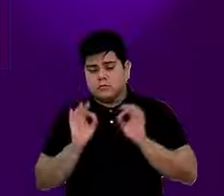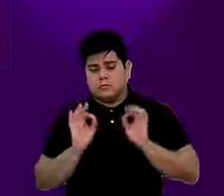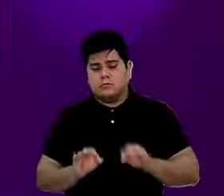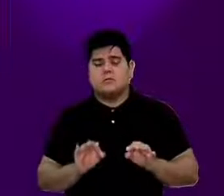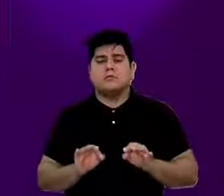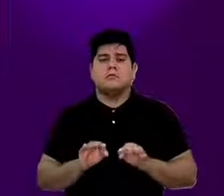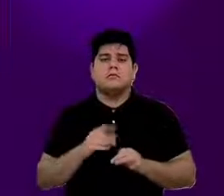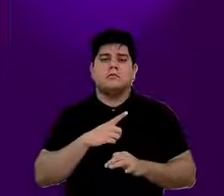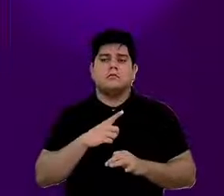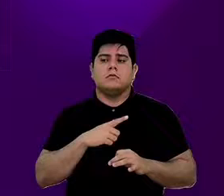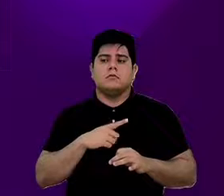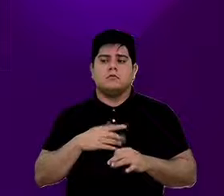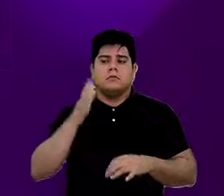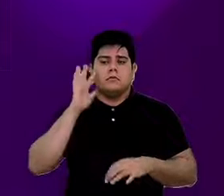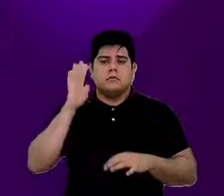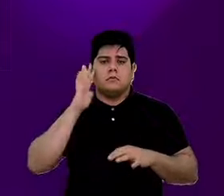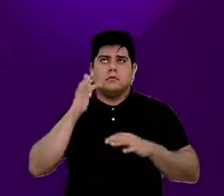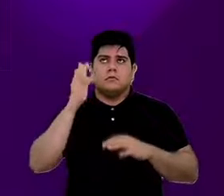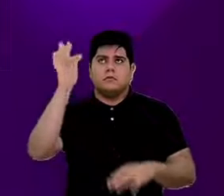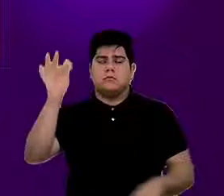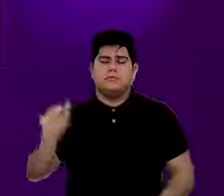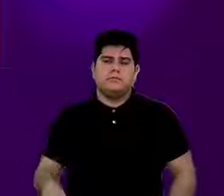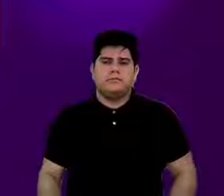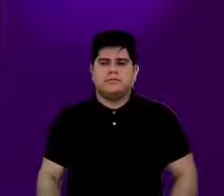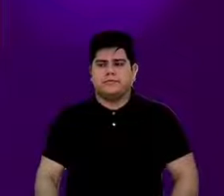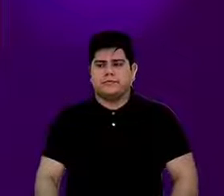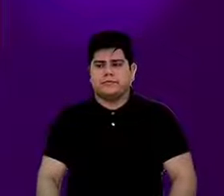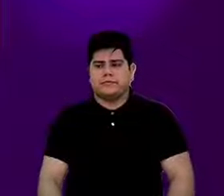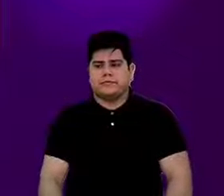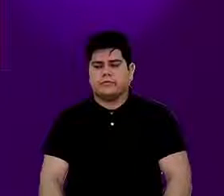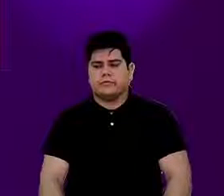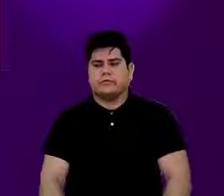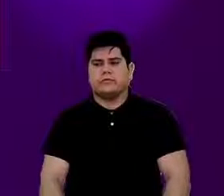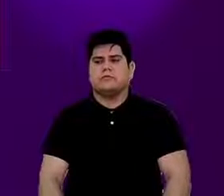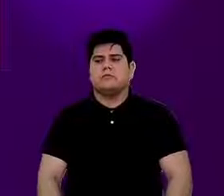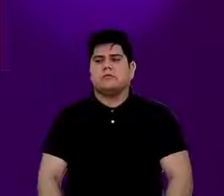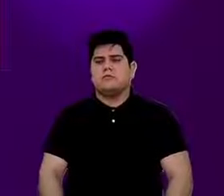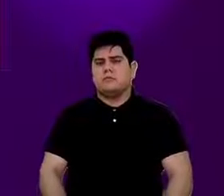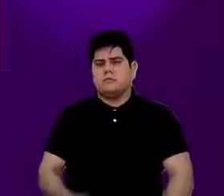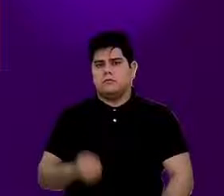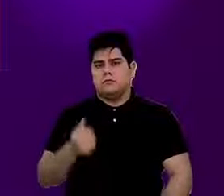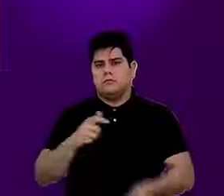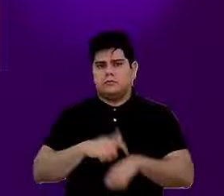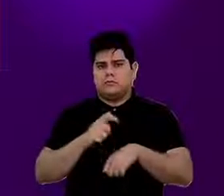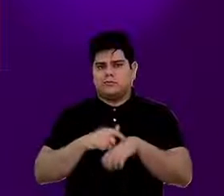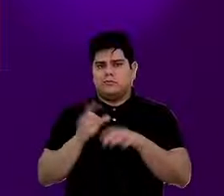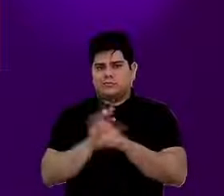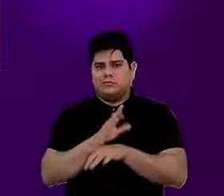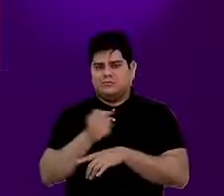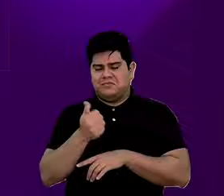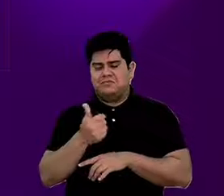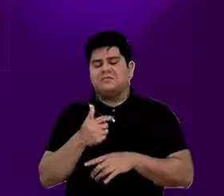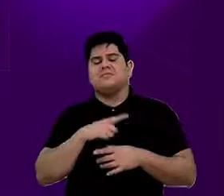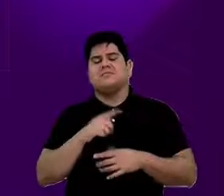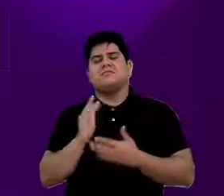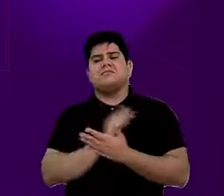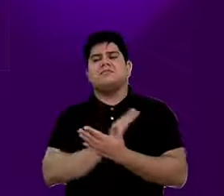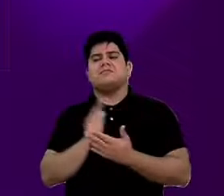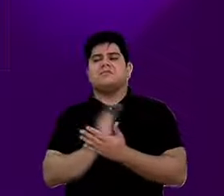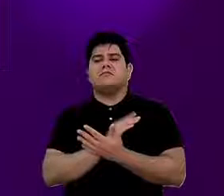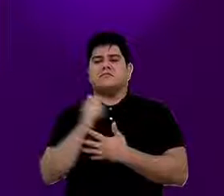adequada e com planejamento futuro. Então, a gente já estou finalizando, meu tempo já está acabando, a gente tem alguns